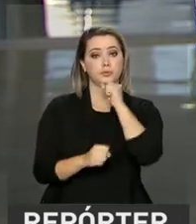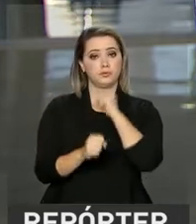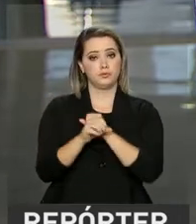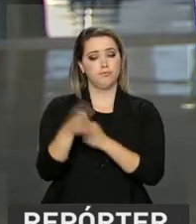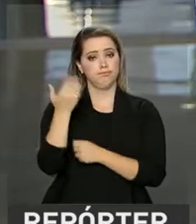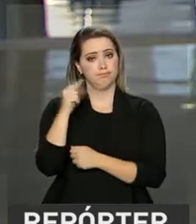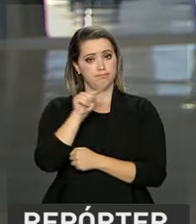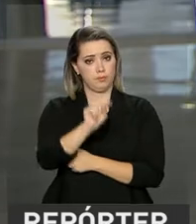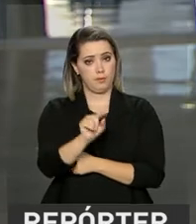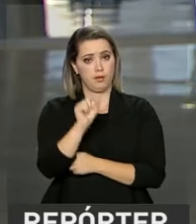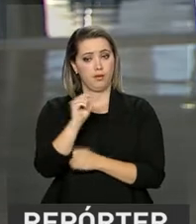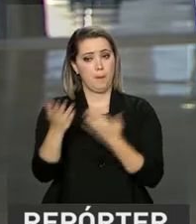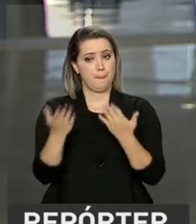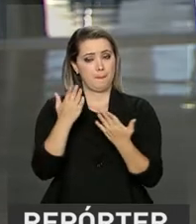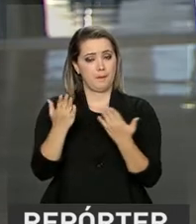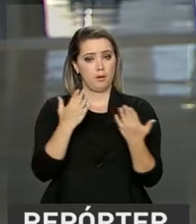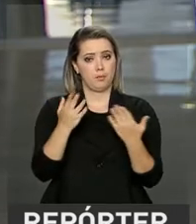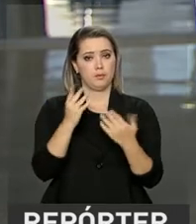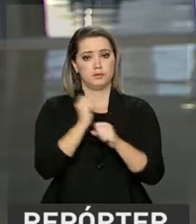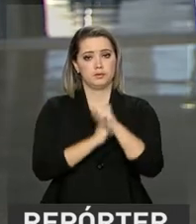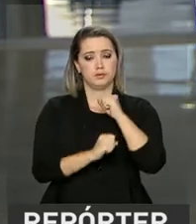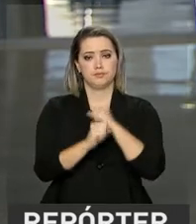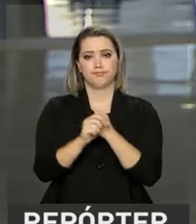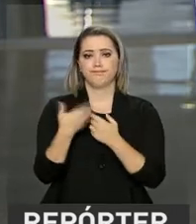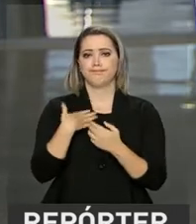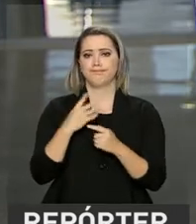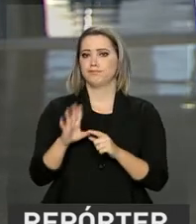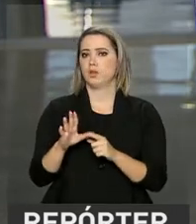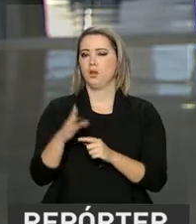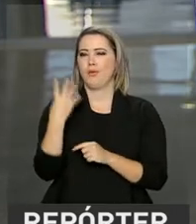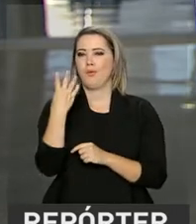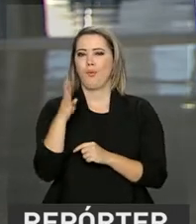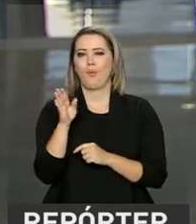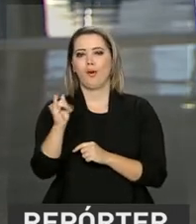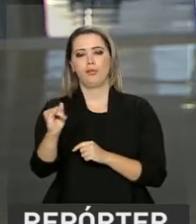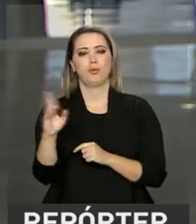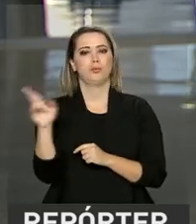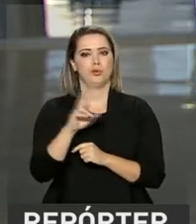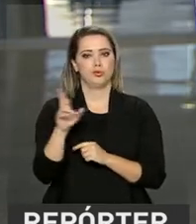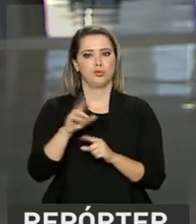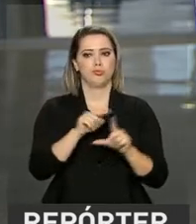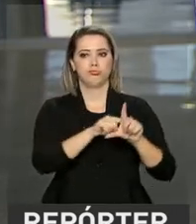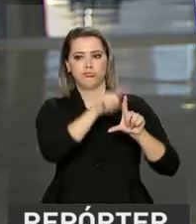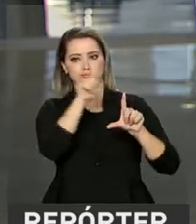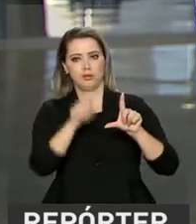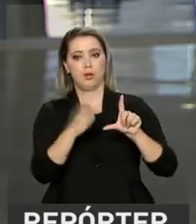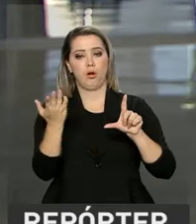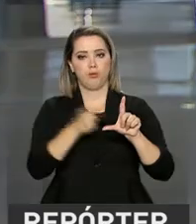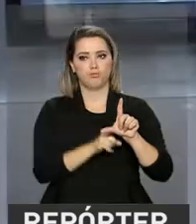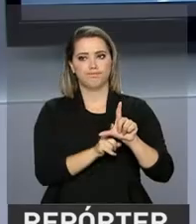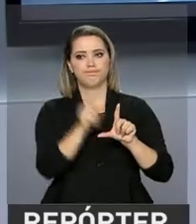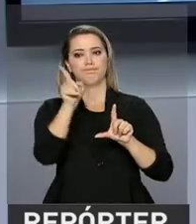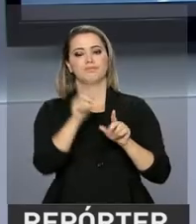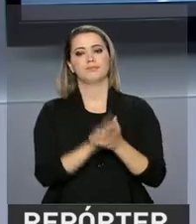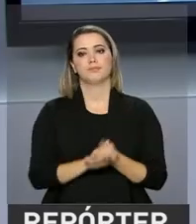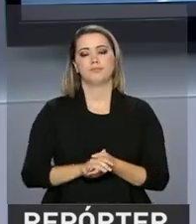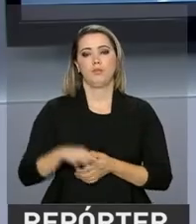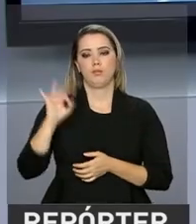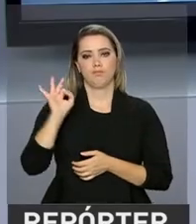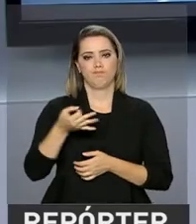do ano passado o superávit primário não chegava a 4 bilhões e meio de reais roberto